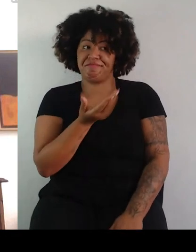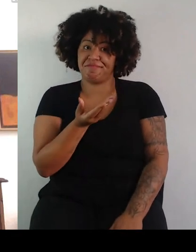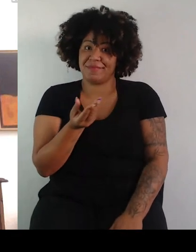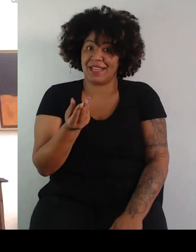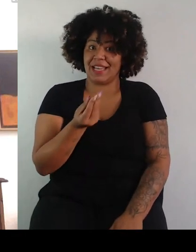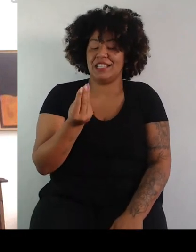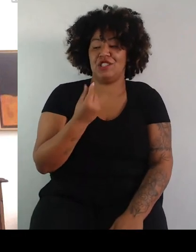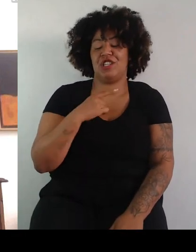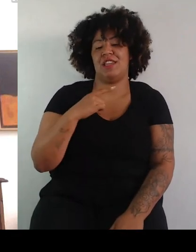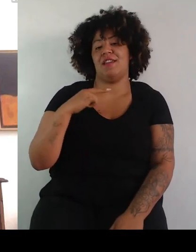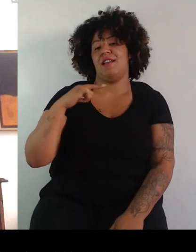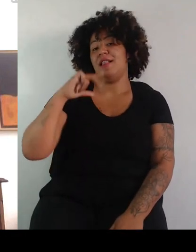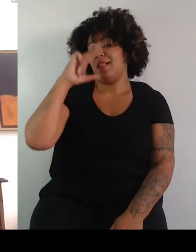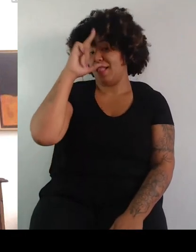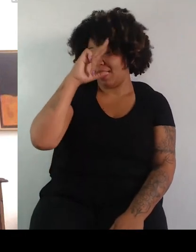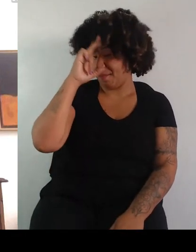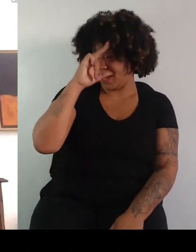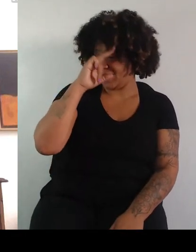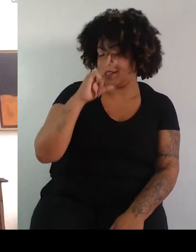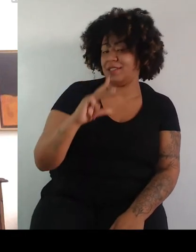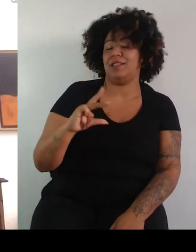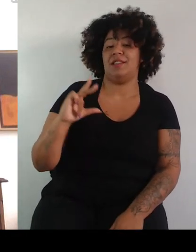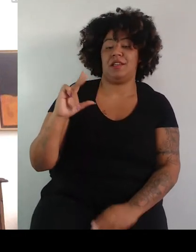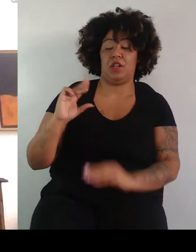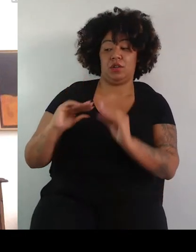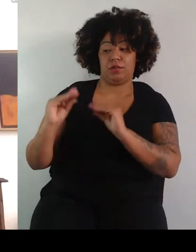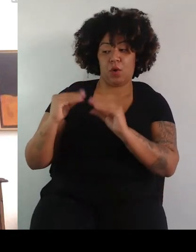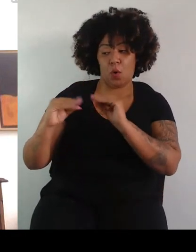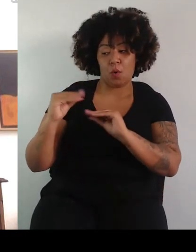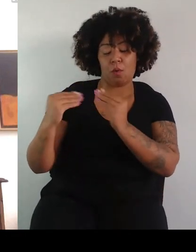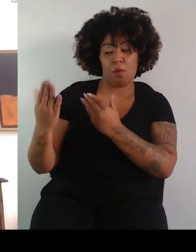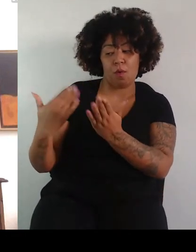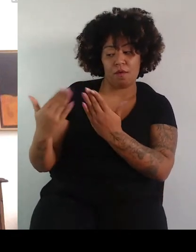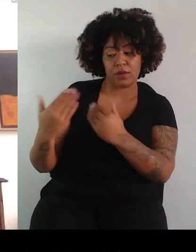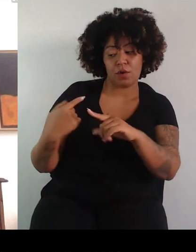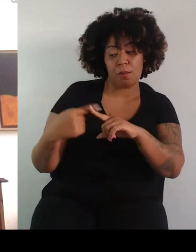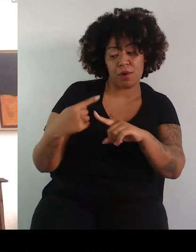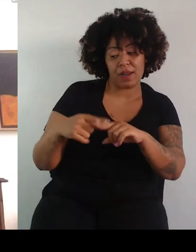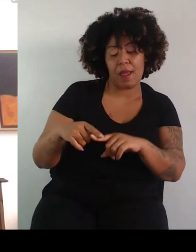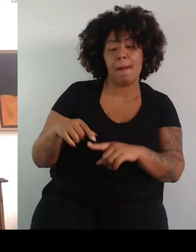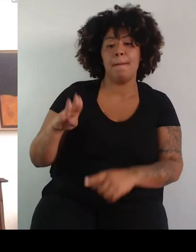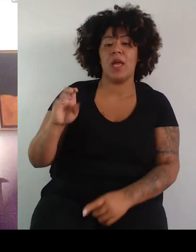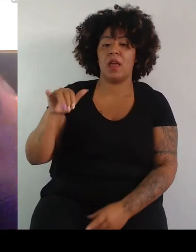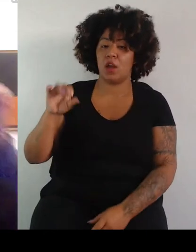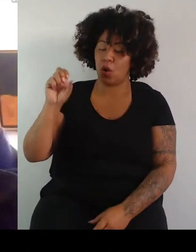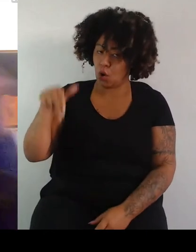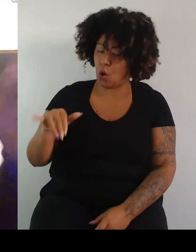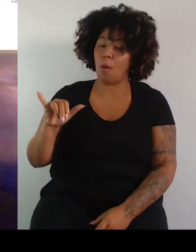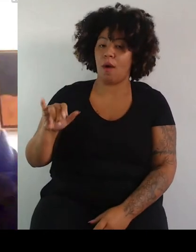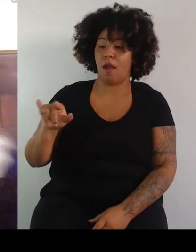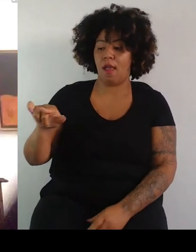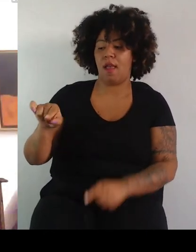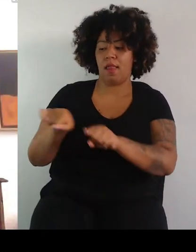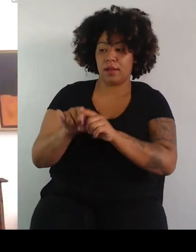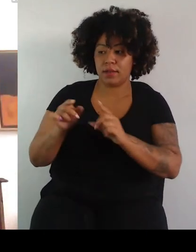orais E isso também porque o bacon se repetia muito ele contava muito as mesmas histórias quando